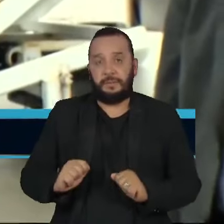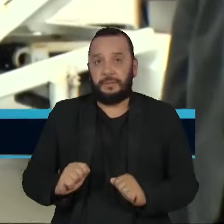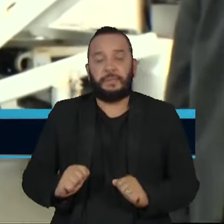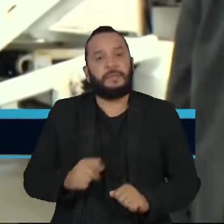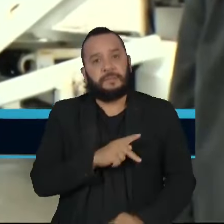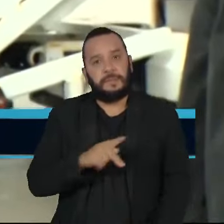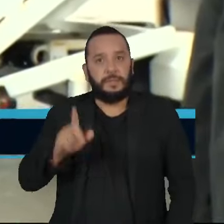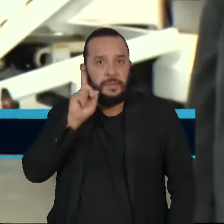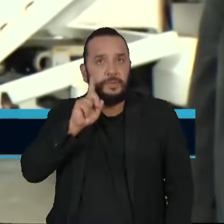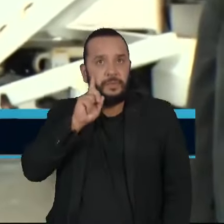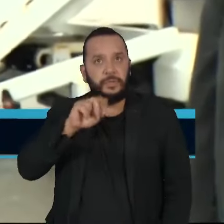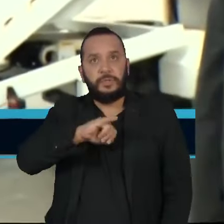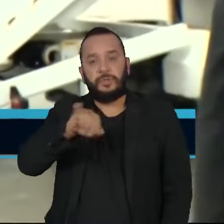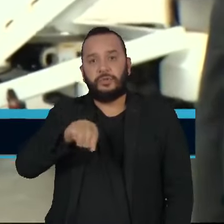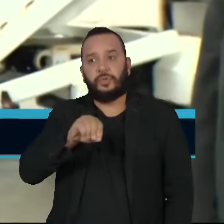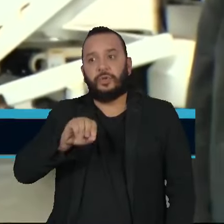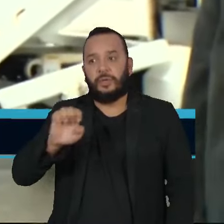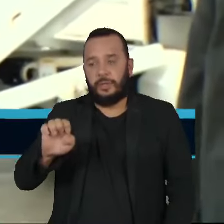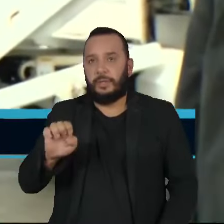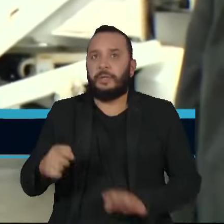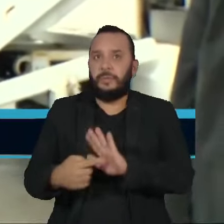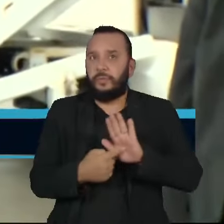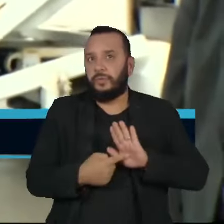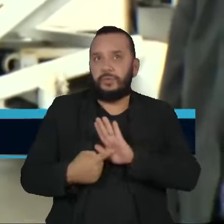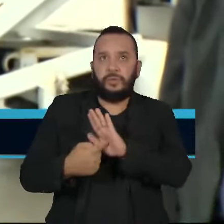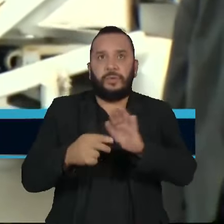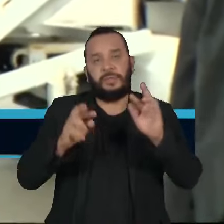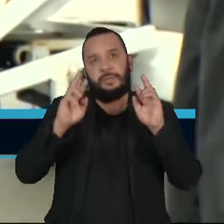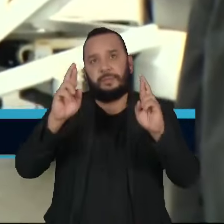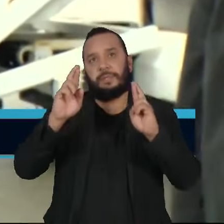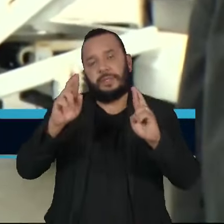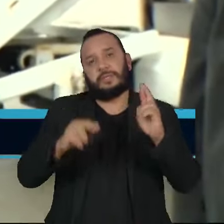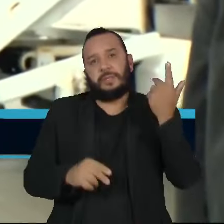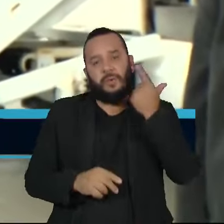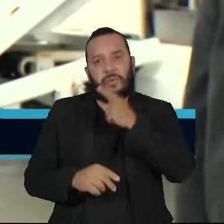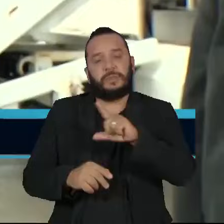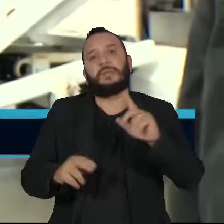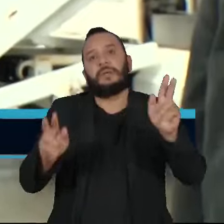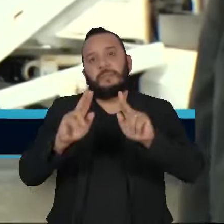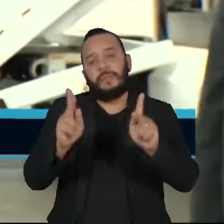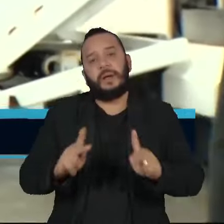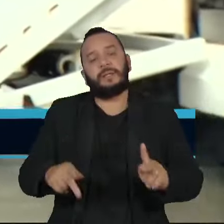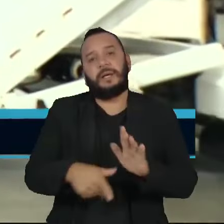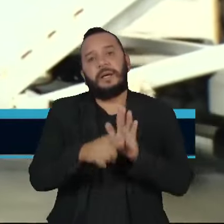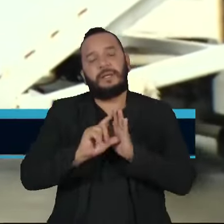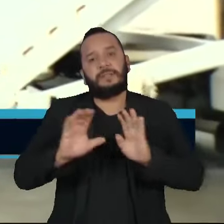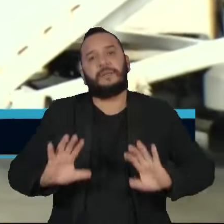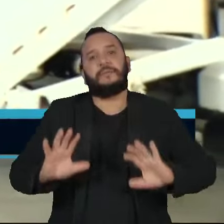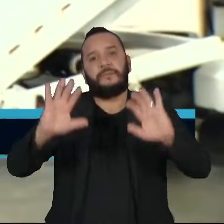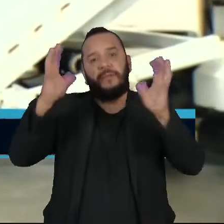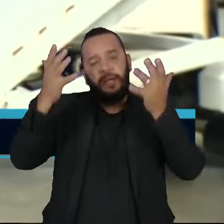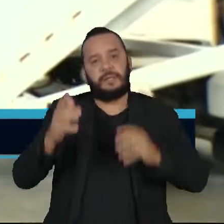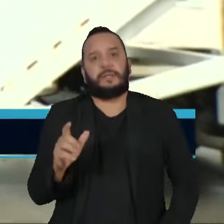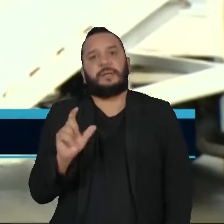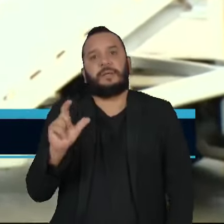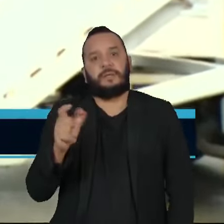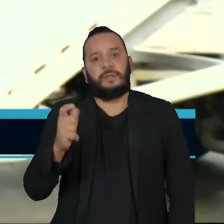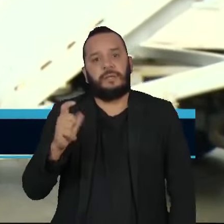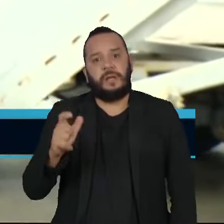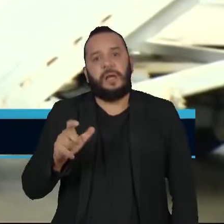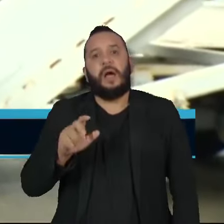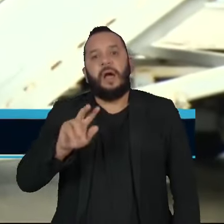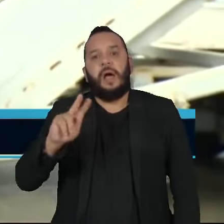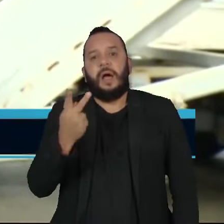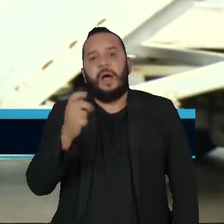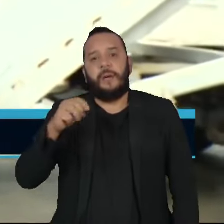Unidos, Joe Biden, expressou um pouco de esperança de conseguir a trégua antes do Ramadã, mês sagrado muçulmano que começa